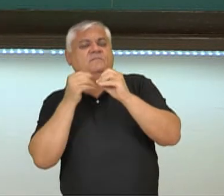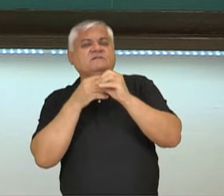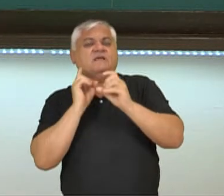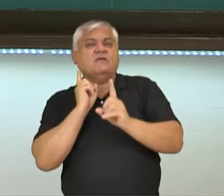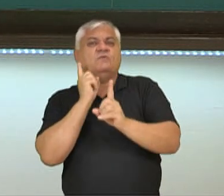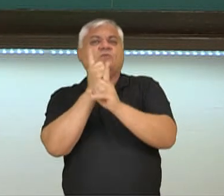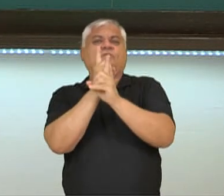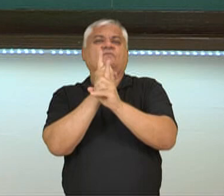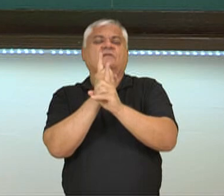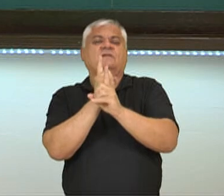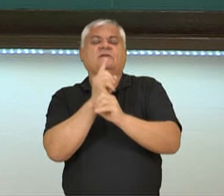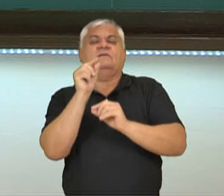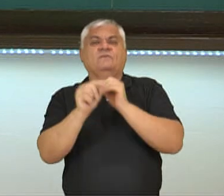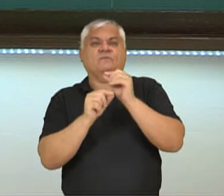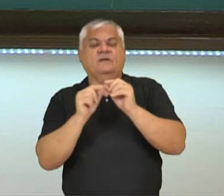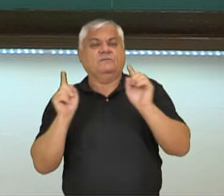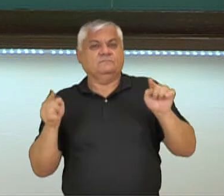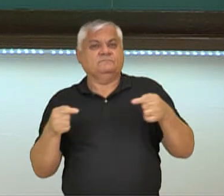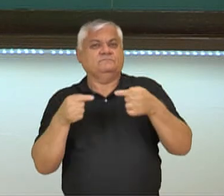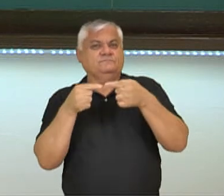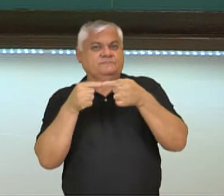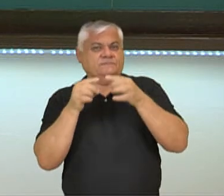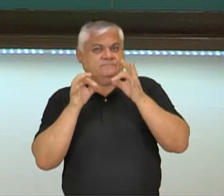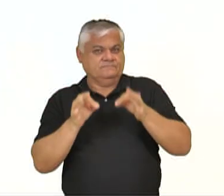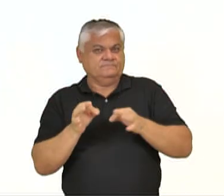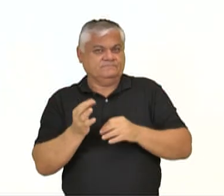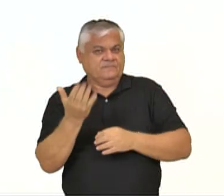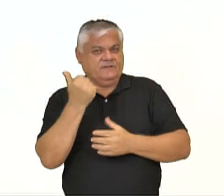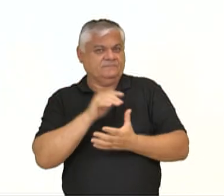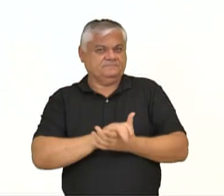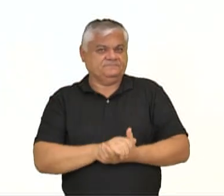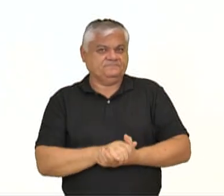encontrar o seu ângulo correspondente. Vamos lá?